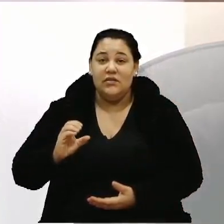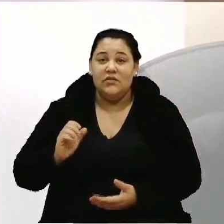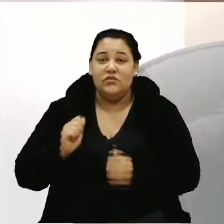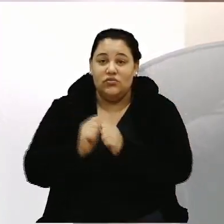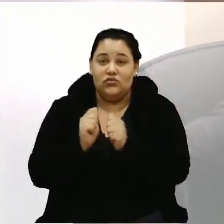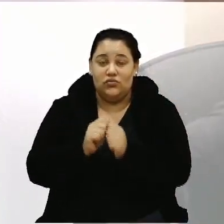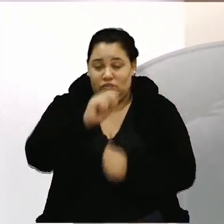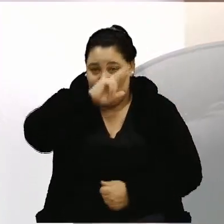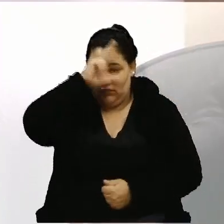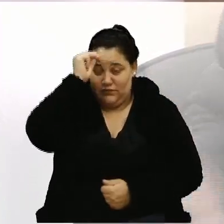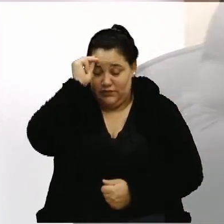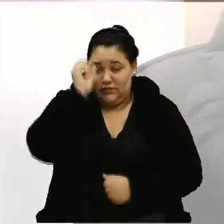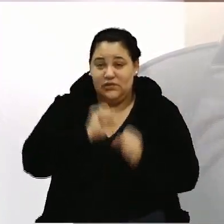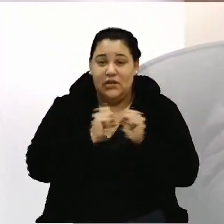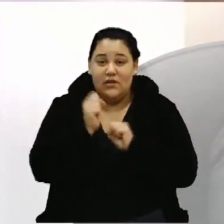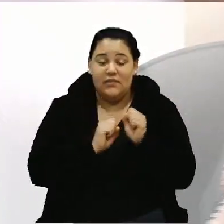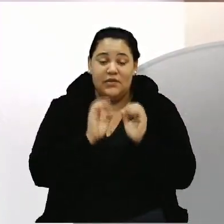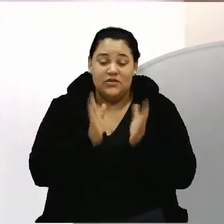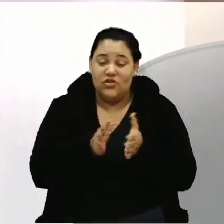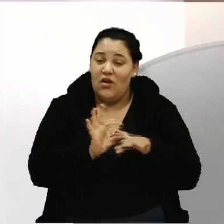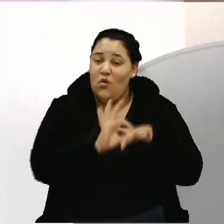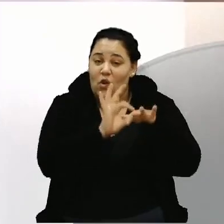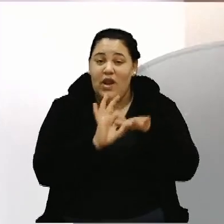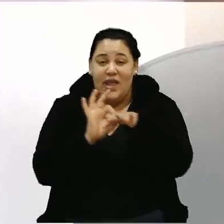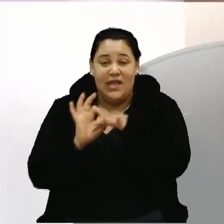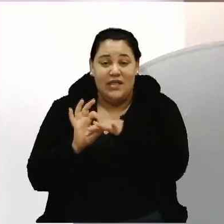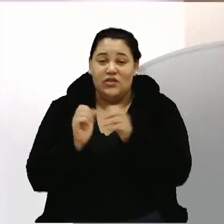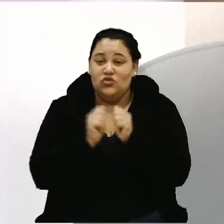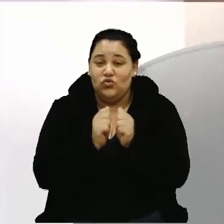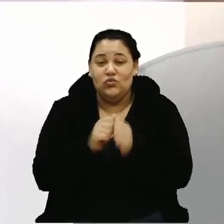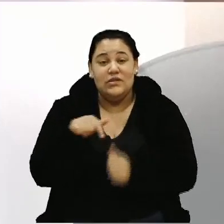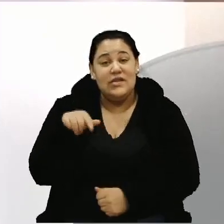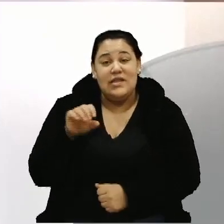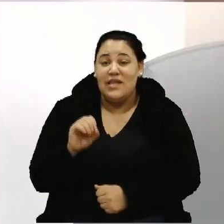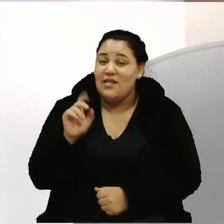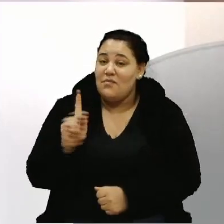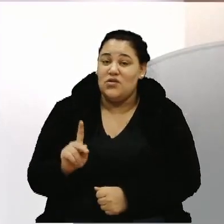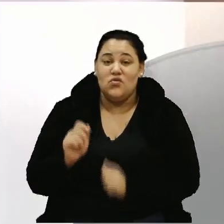prefeito, com as lideranças, com 70 pessoas.